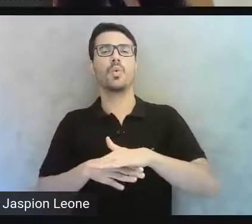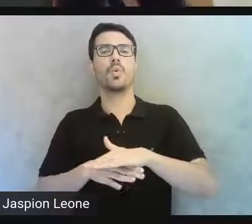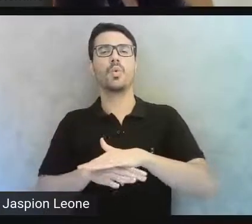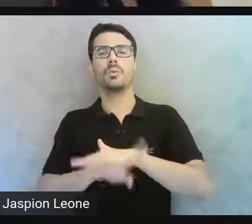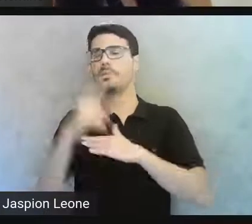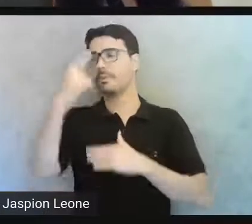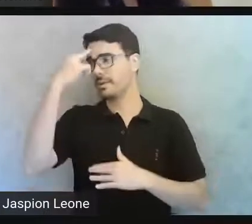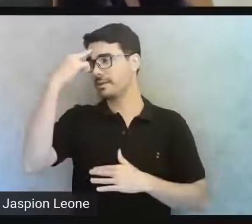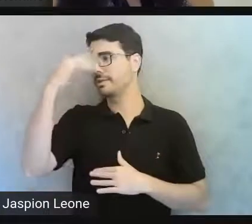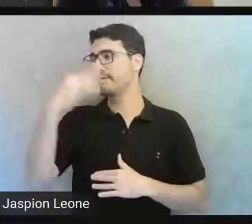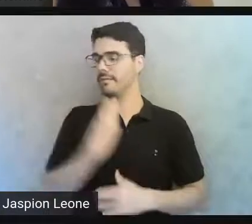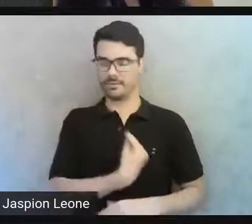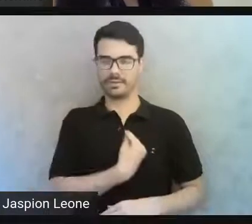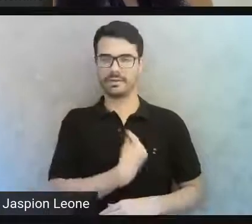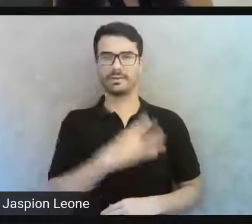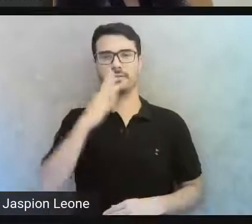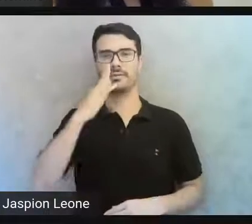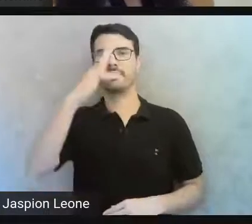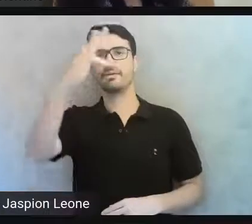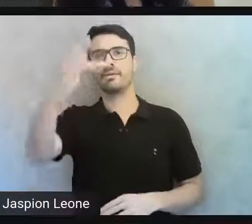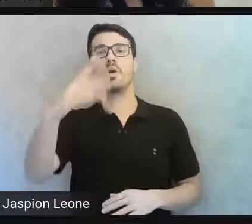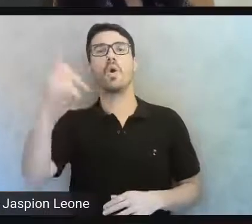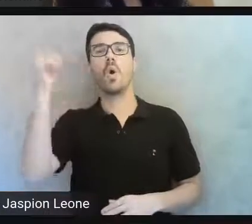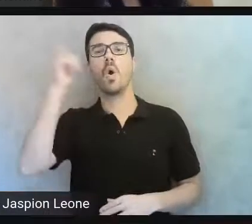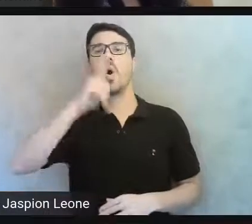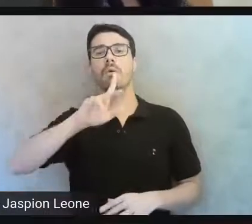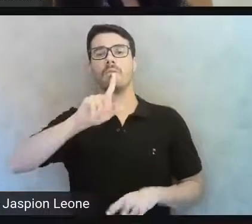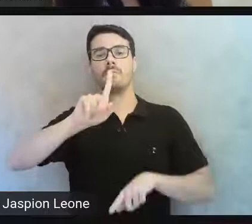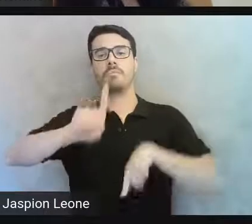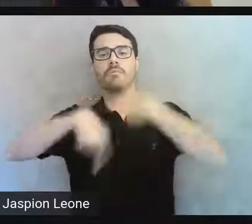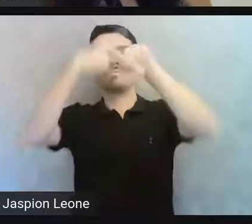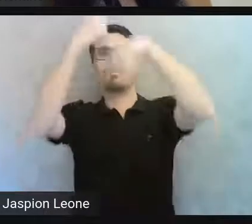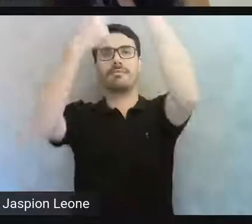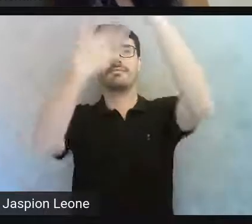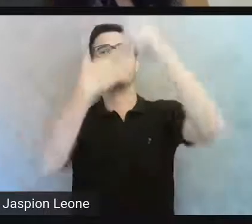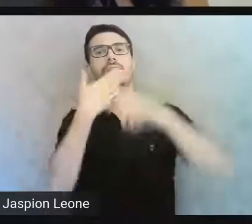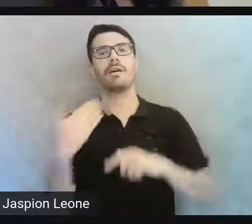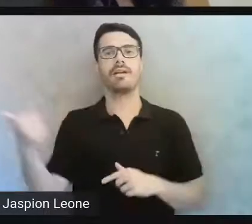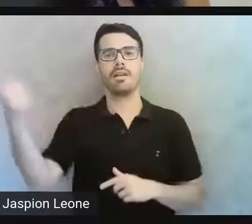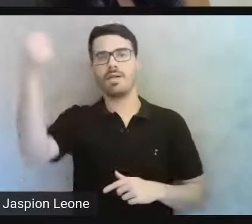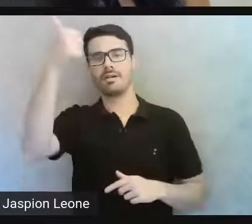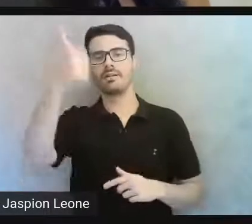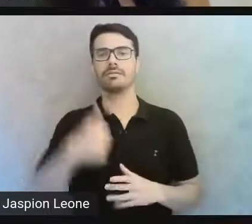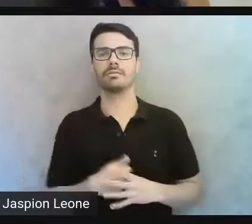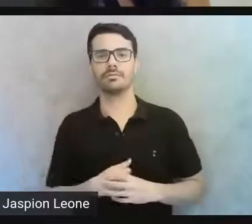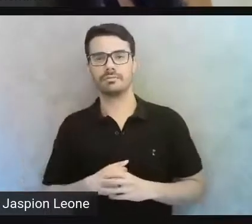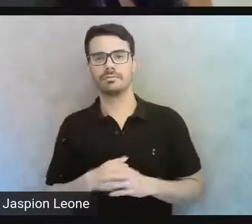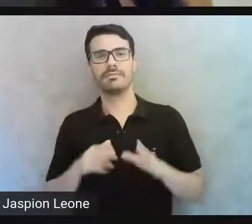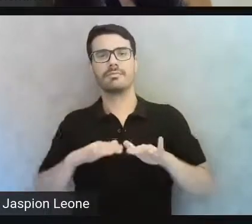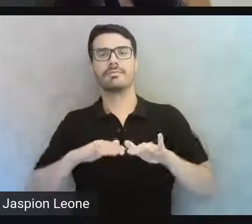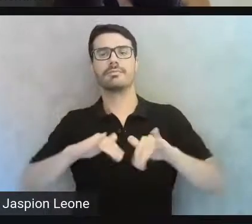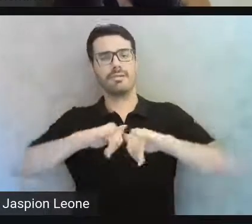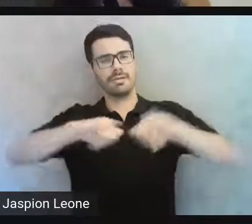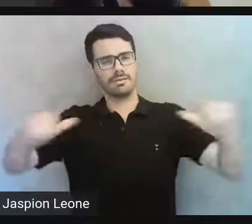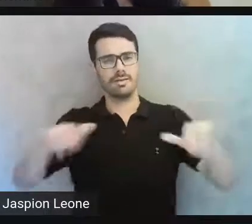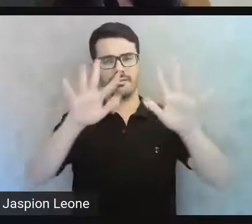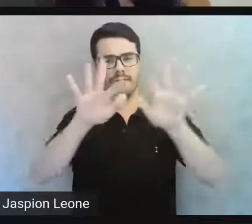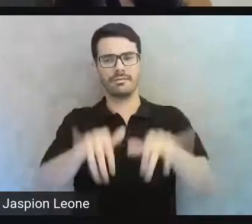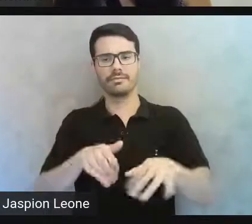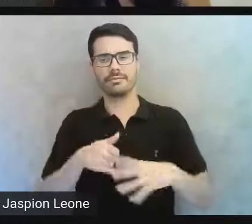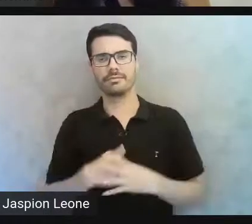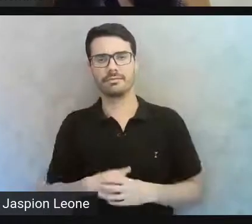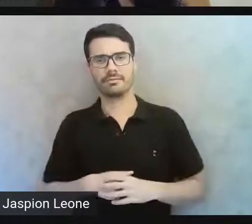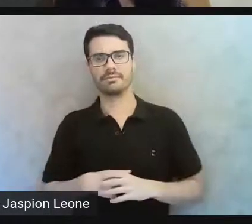futuro, né? Que o sucesso aumenta, né? Dri, você queria deixar uma mensagem final para quem está nos escutando,